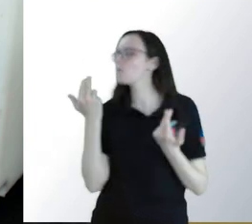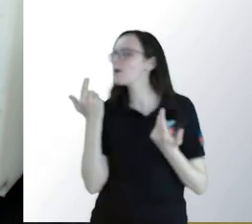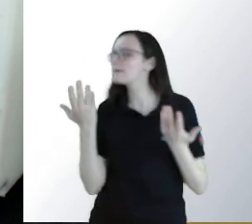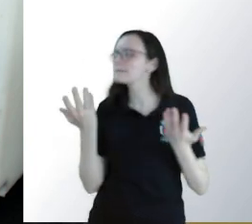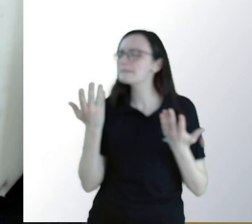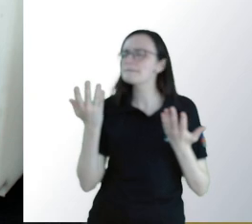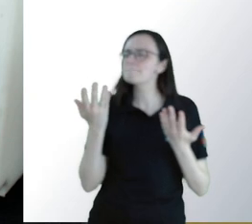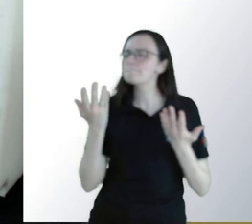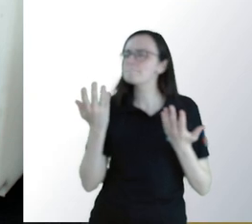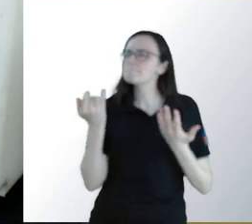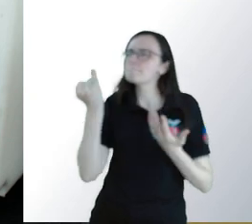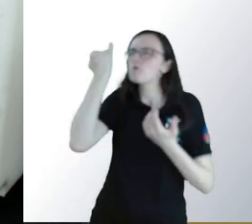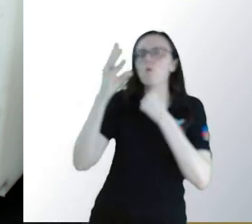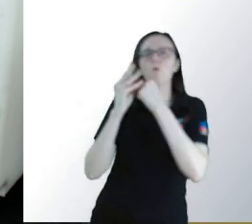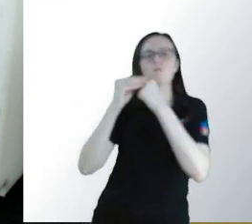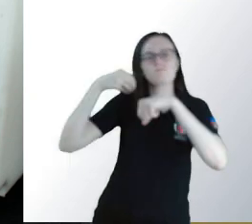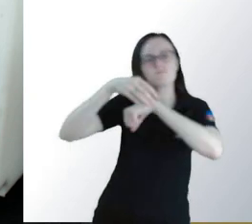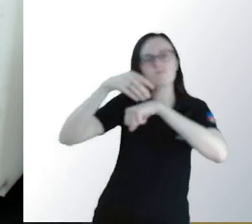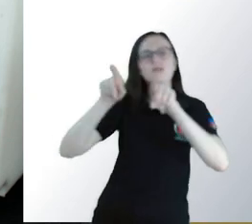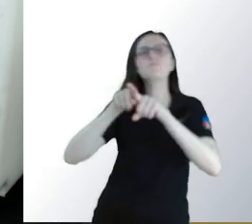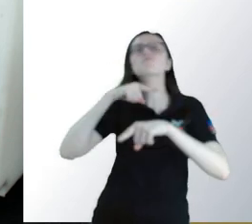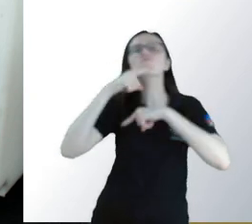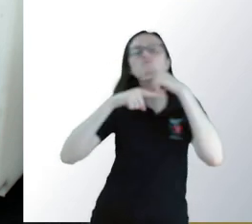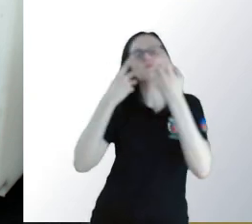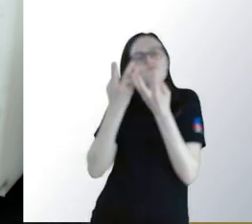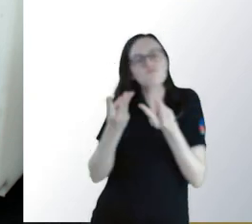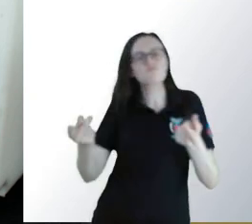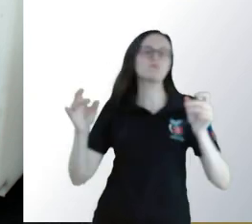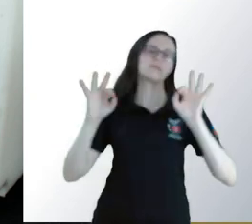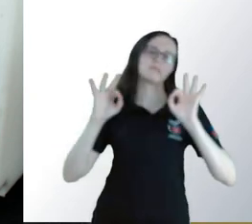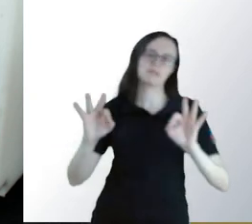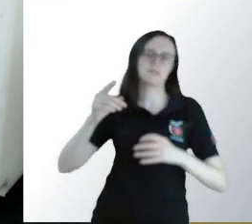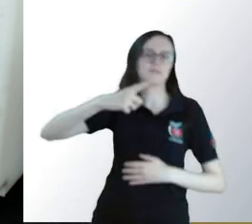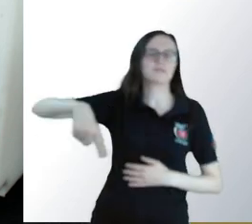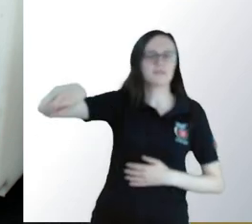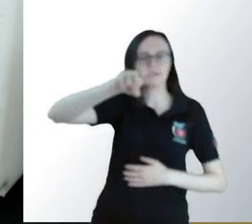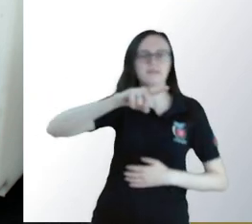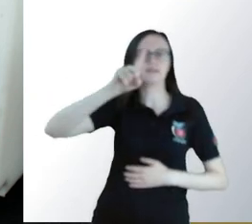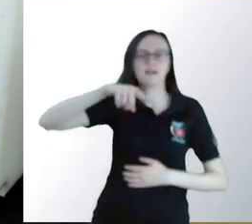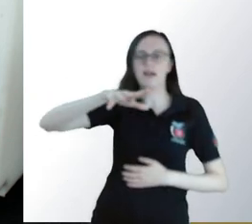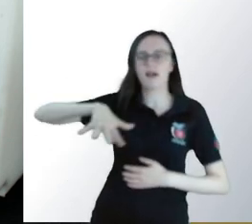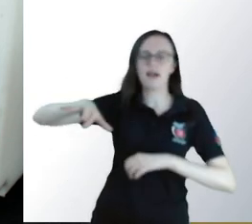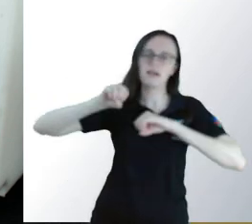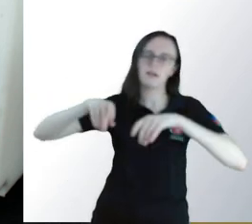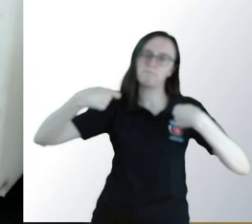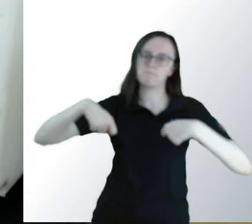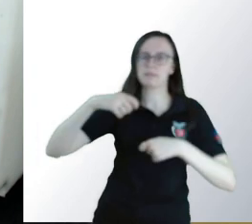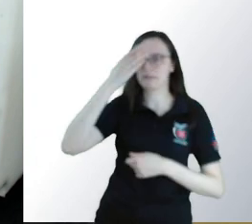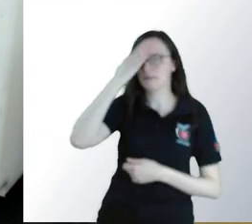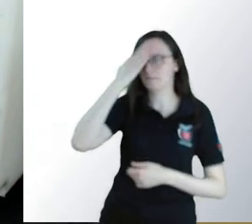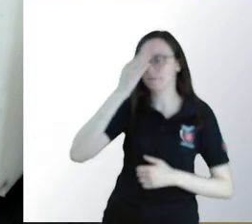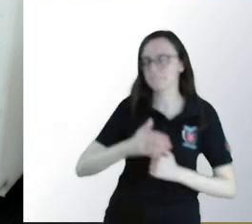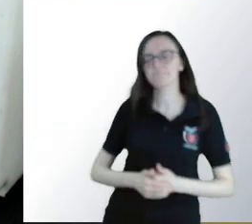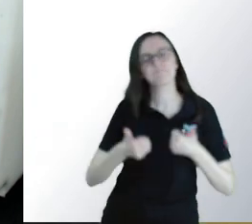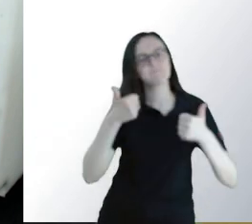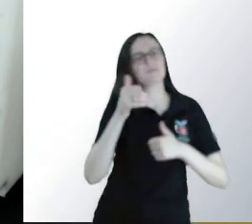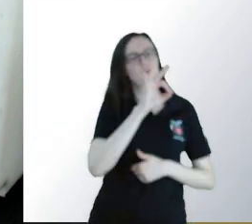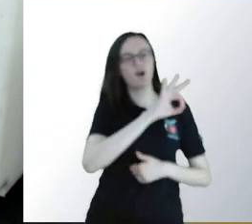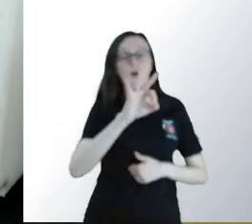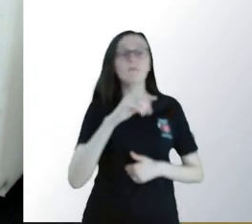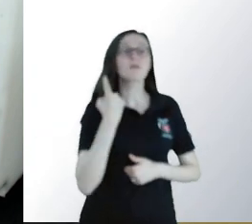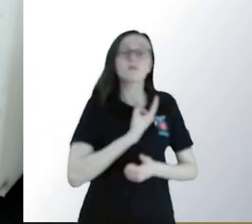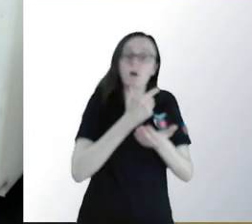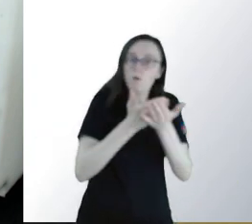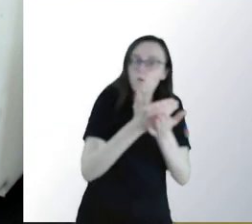esse conhecimento, né, e sanar essas dúvidas que, com certeza, vocês da educação sempre têm. Ah, que bom. Então, para